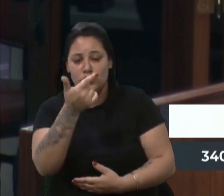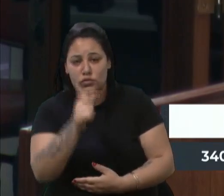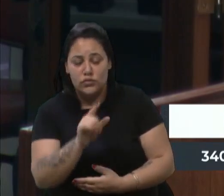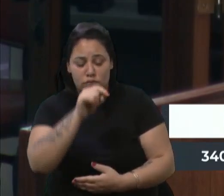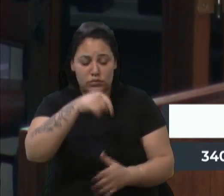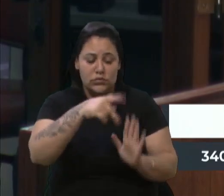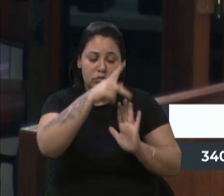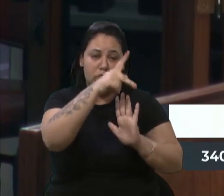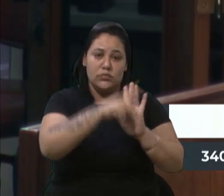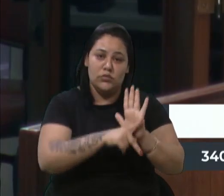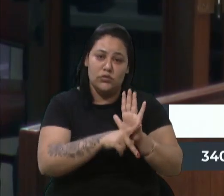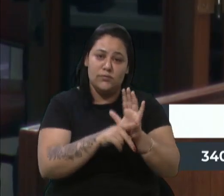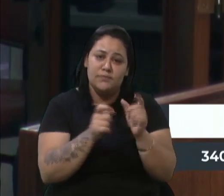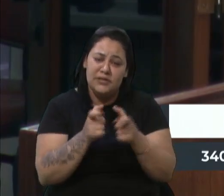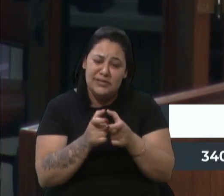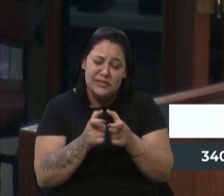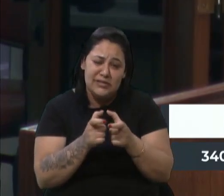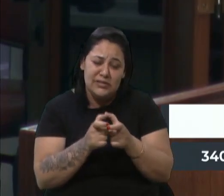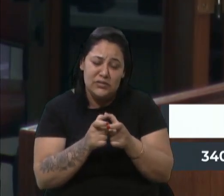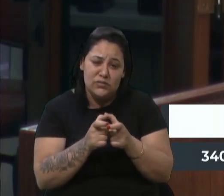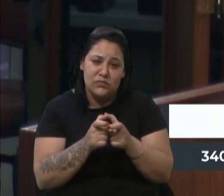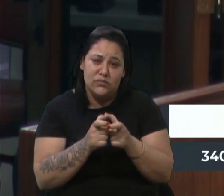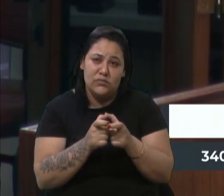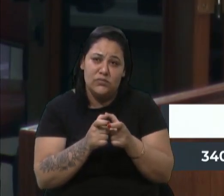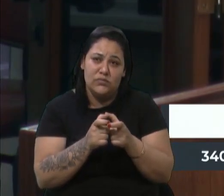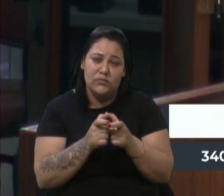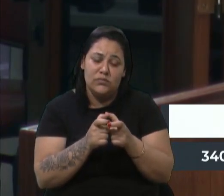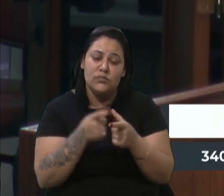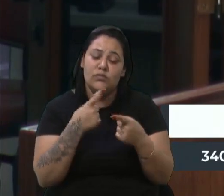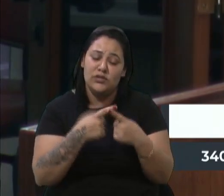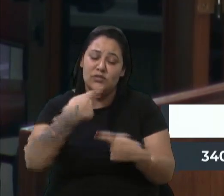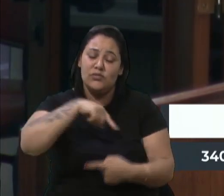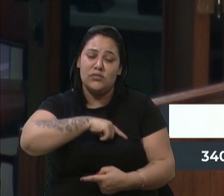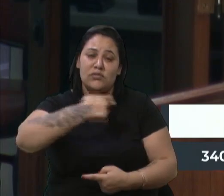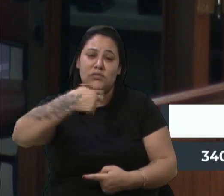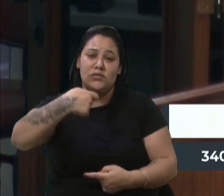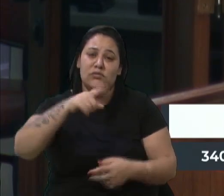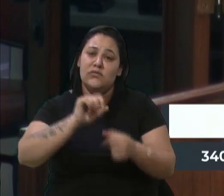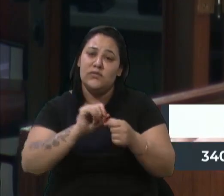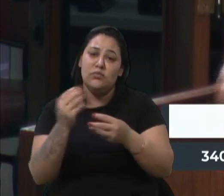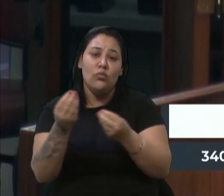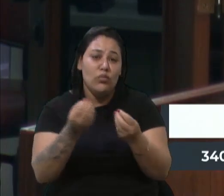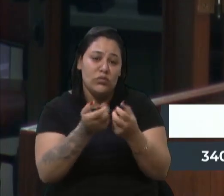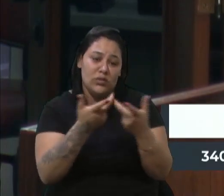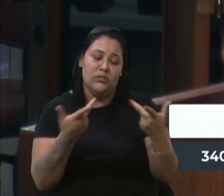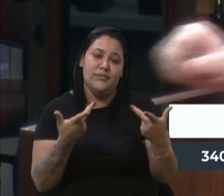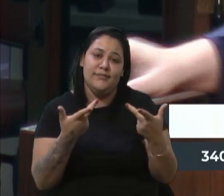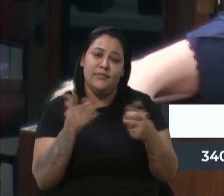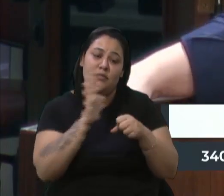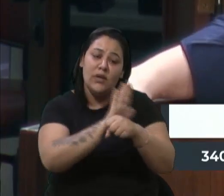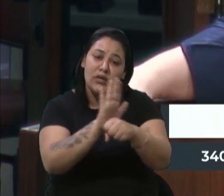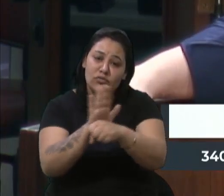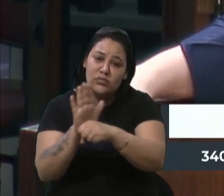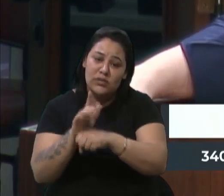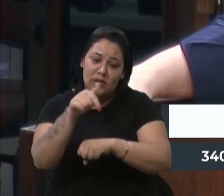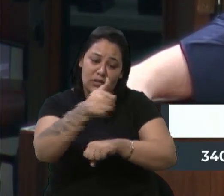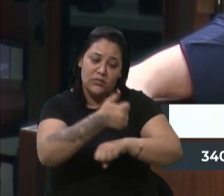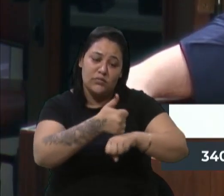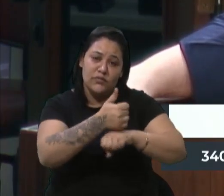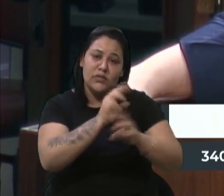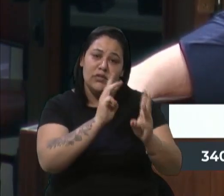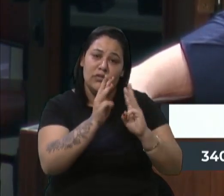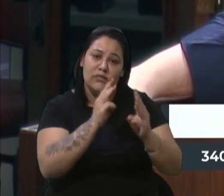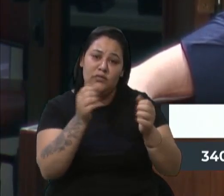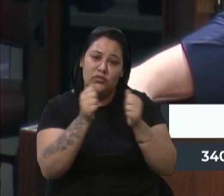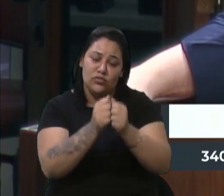projeto pequenininho, perto do que a gente precisa, que é muito maior para essas pessoas que estão aqui hoje junto